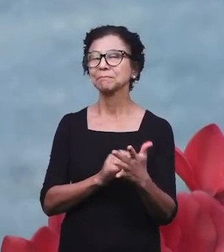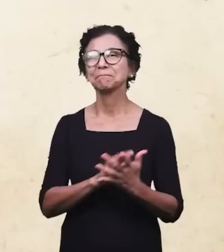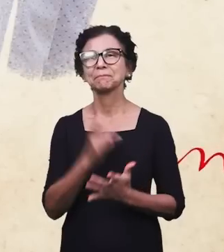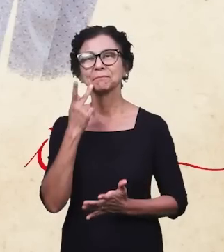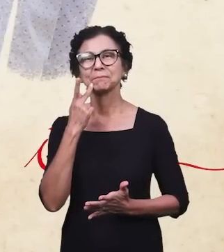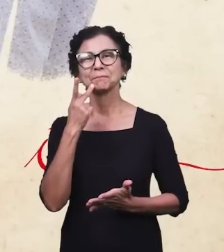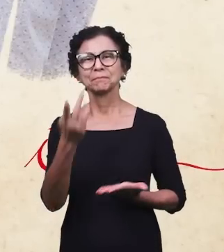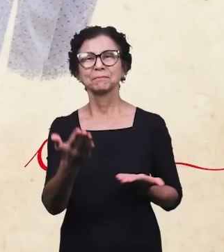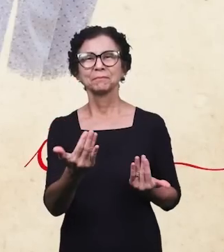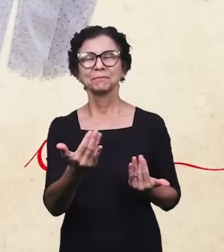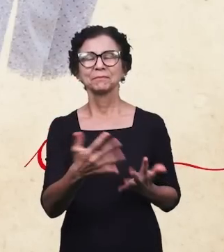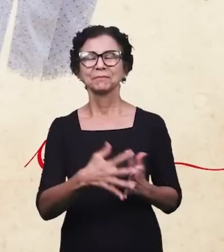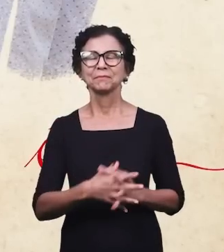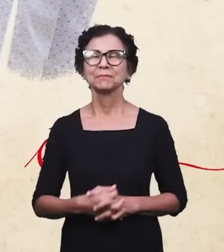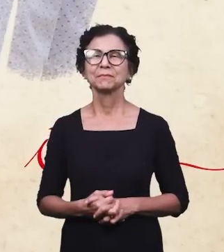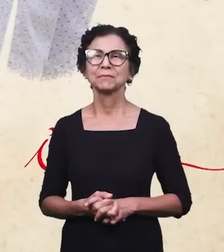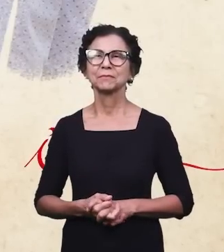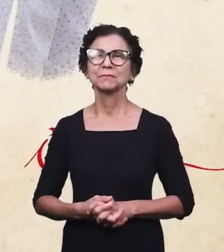jovem.